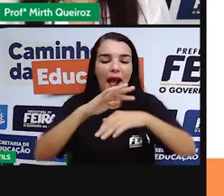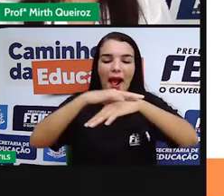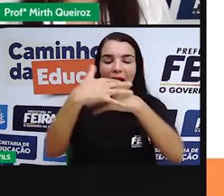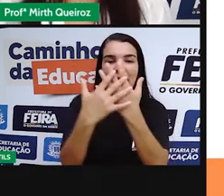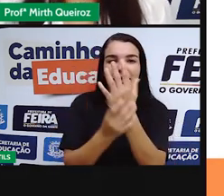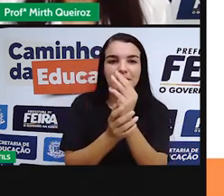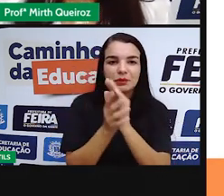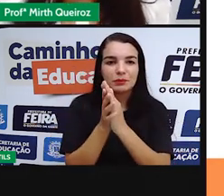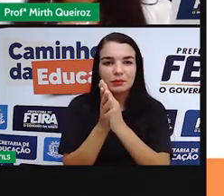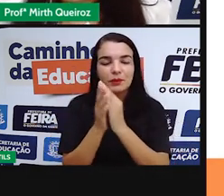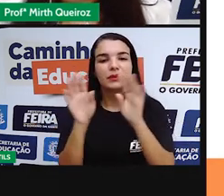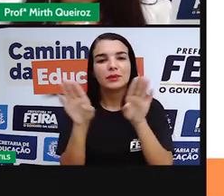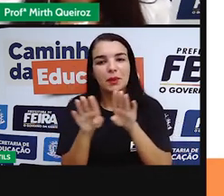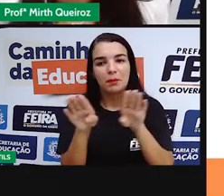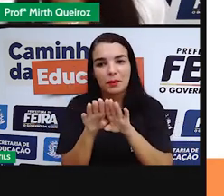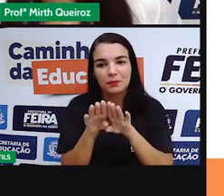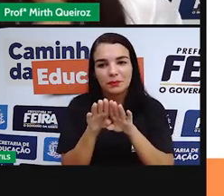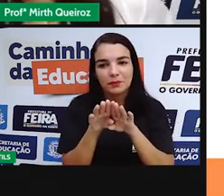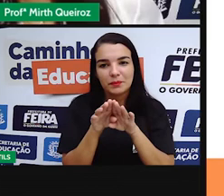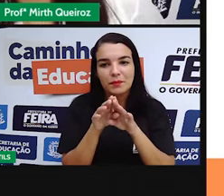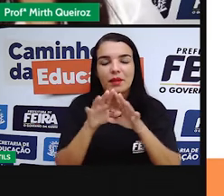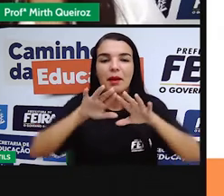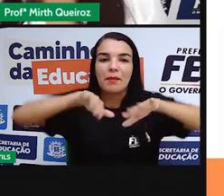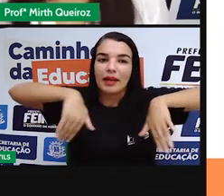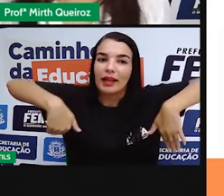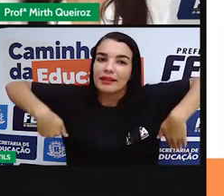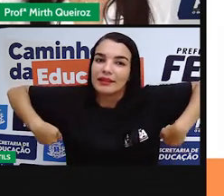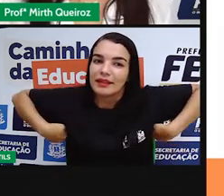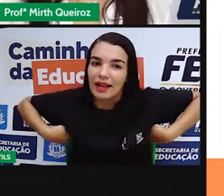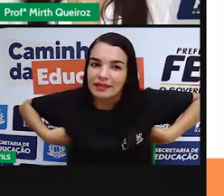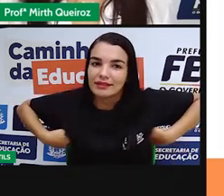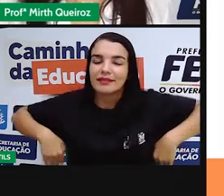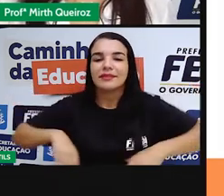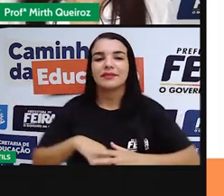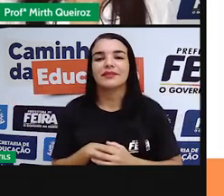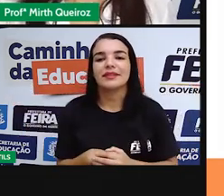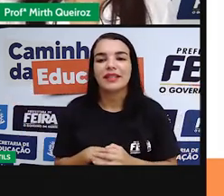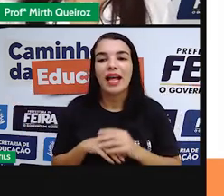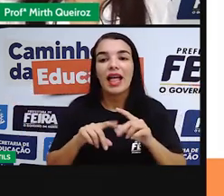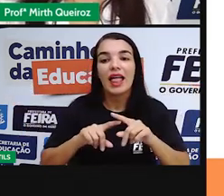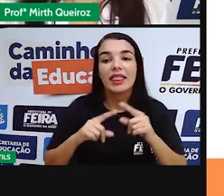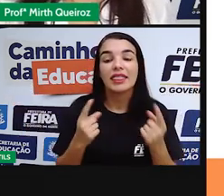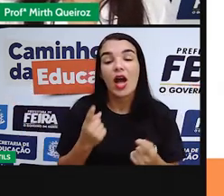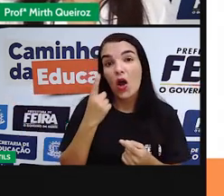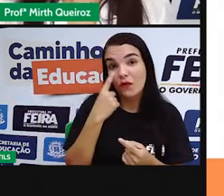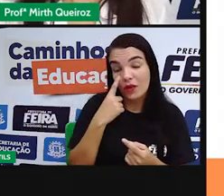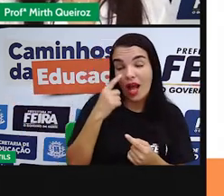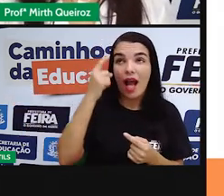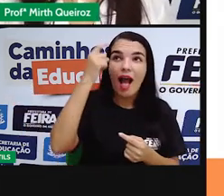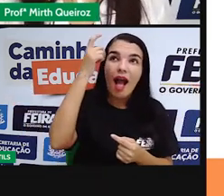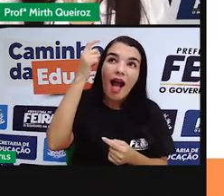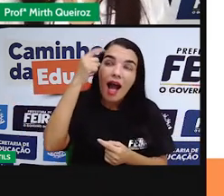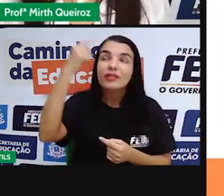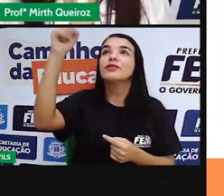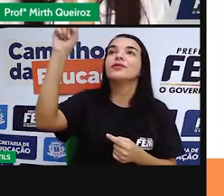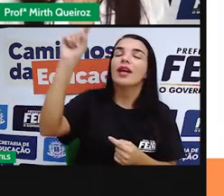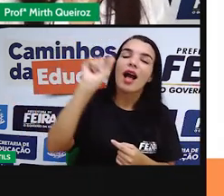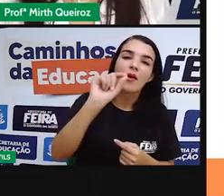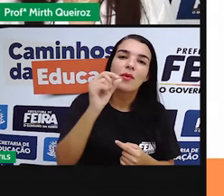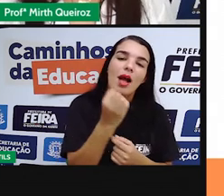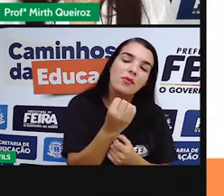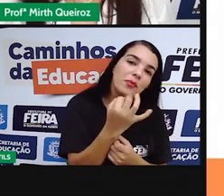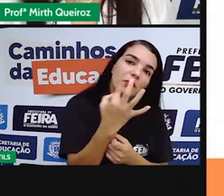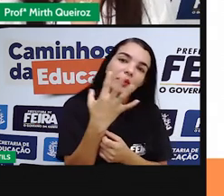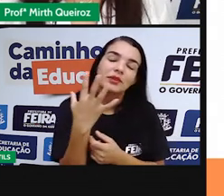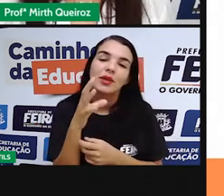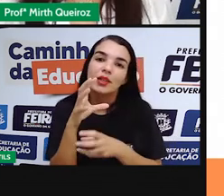igual eu estou aqui com as mãos voltadas para as costas. E aí eu vou tentar adivinhar qual a